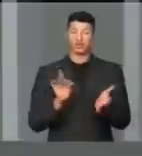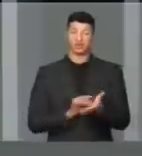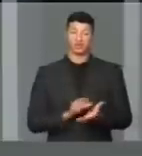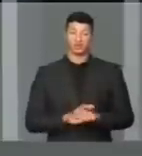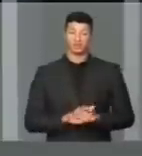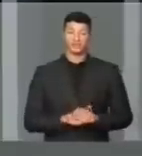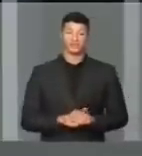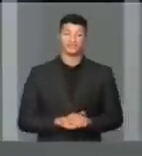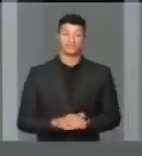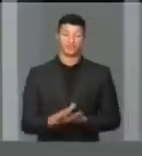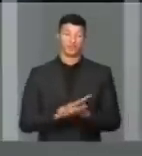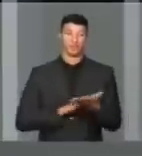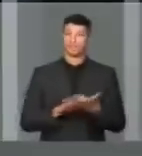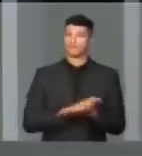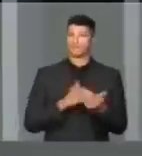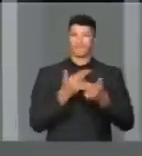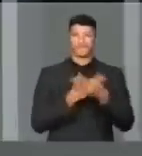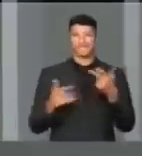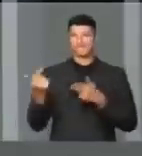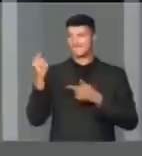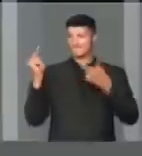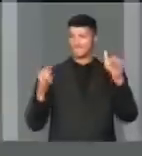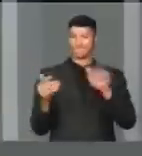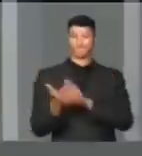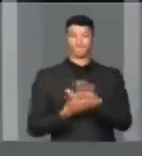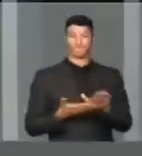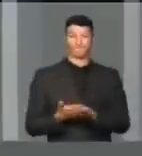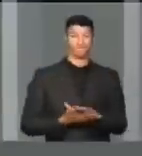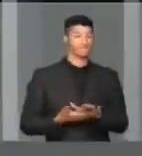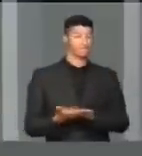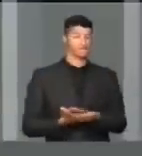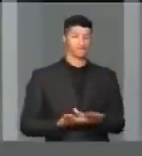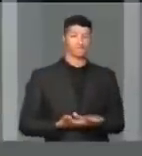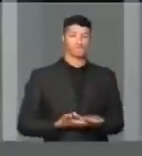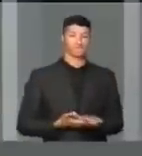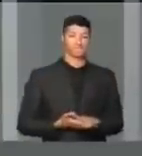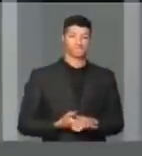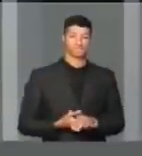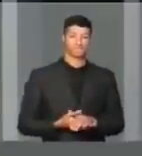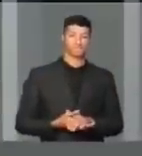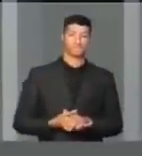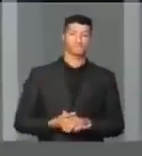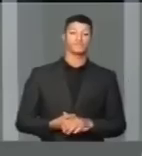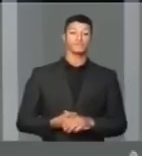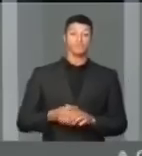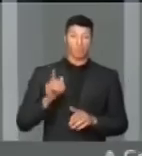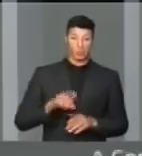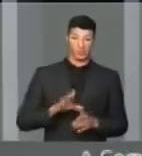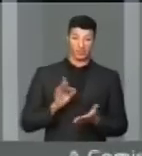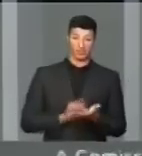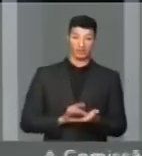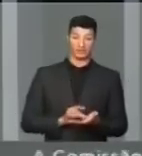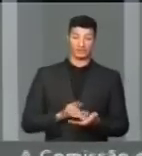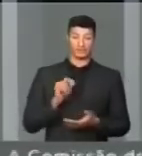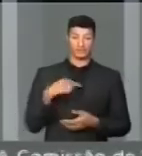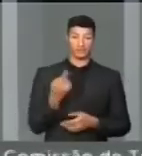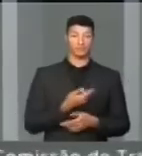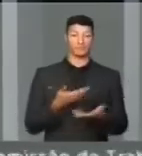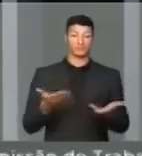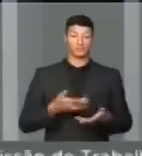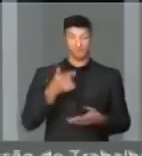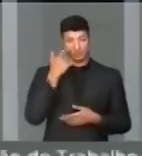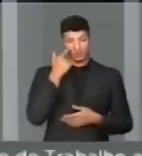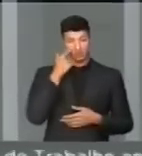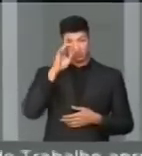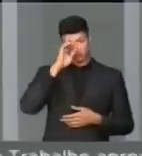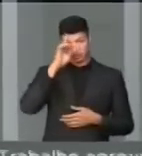verdade. Nenhuma coisa nem outra. Nenhuma coisa nem outra. Tanto é verdade que nós estamos